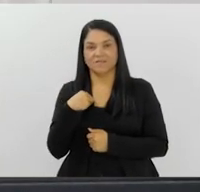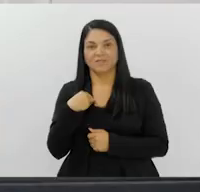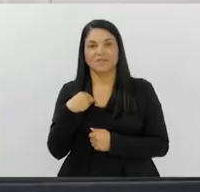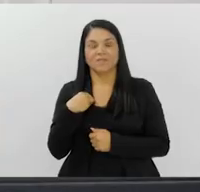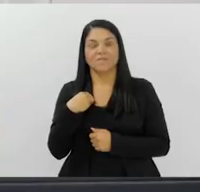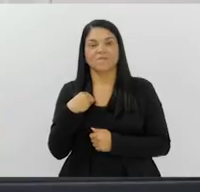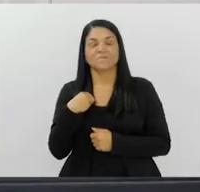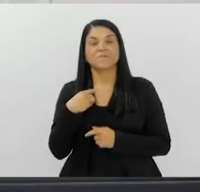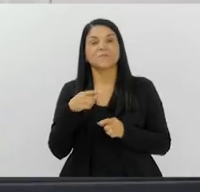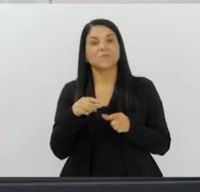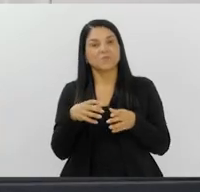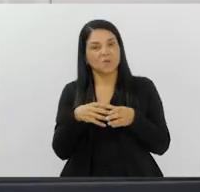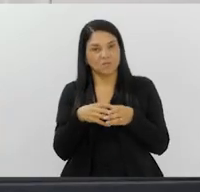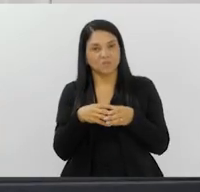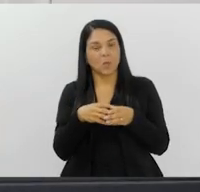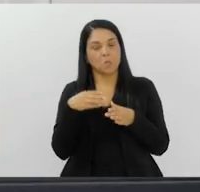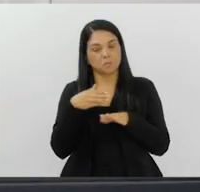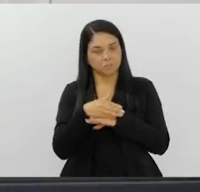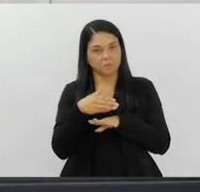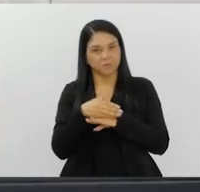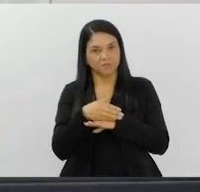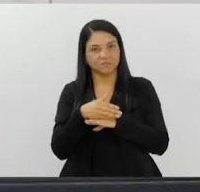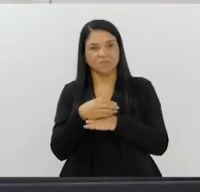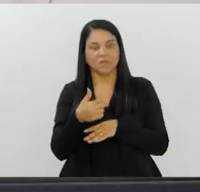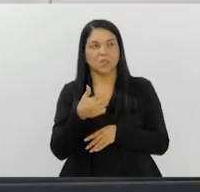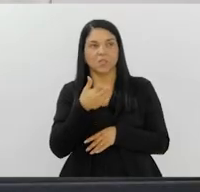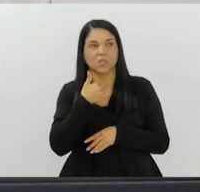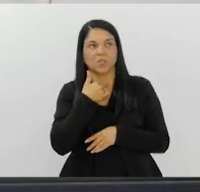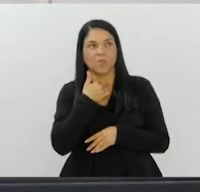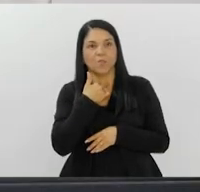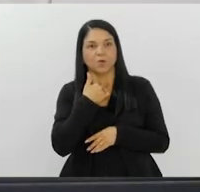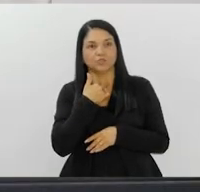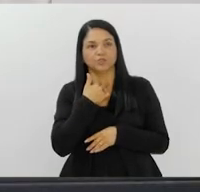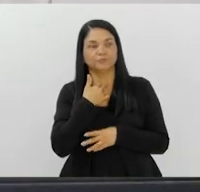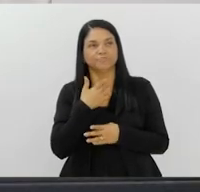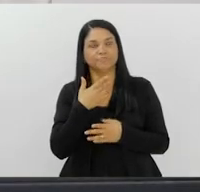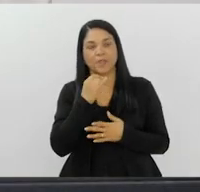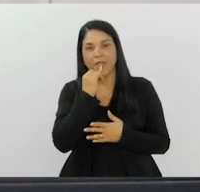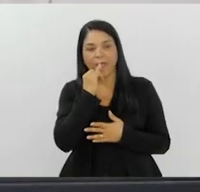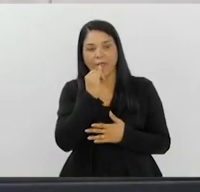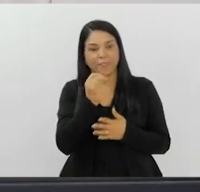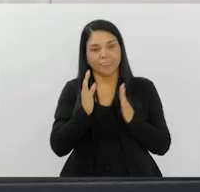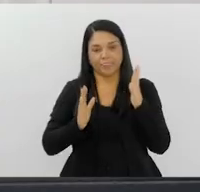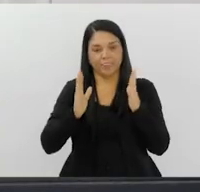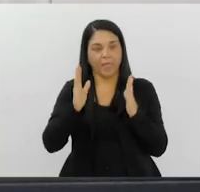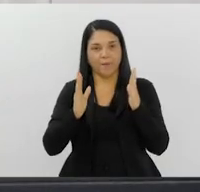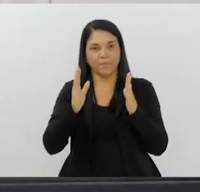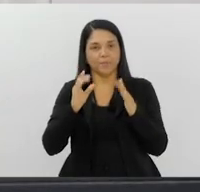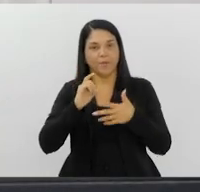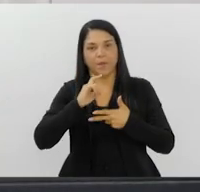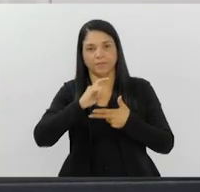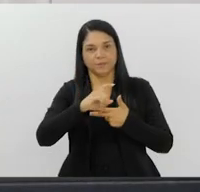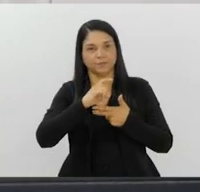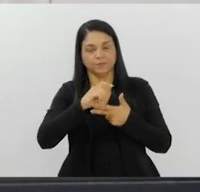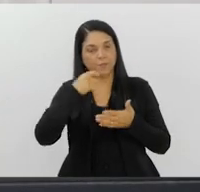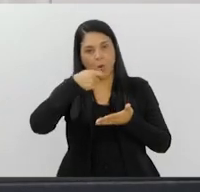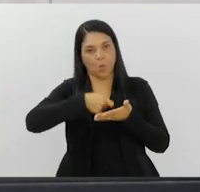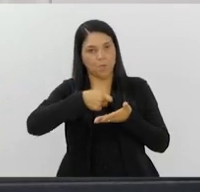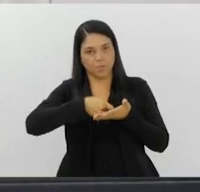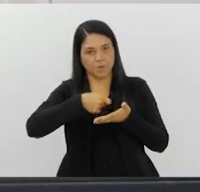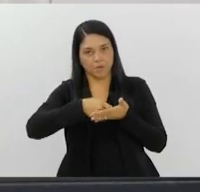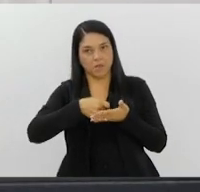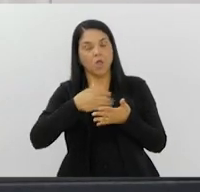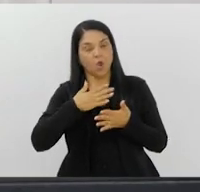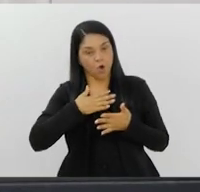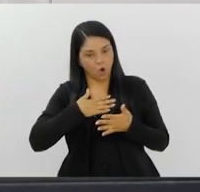constituição e justiça dizem que a gente não pode atribuir um tempo específico ao executivo para cumprir alguma coisa eu